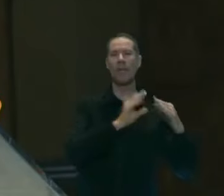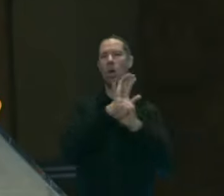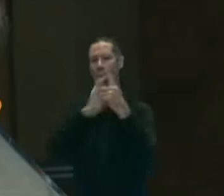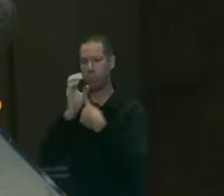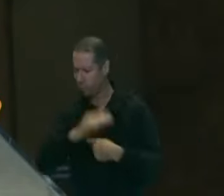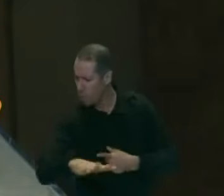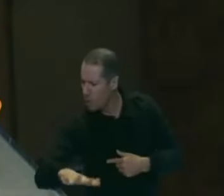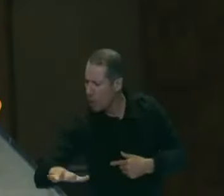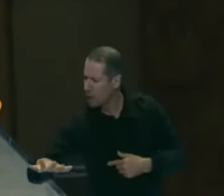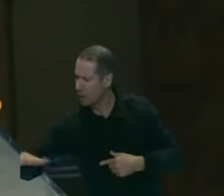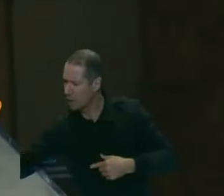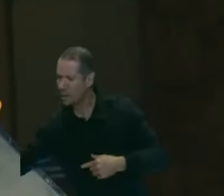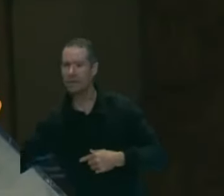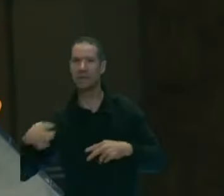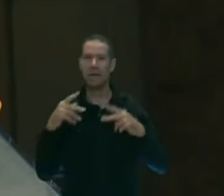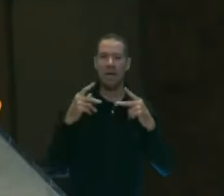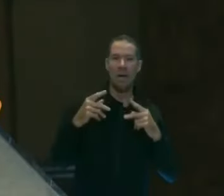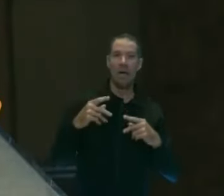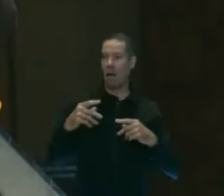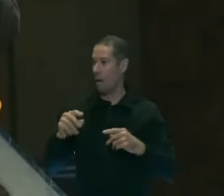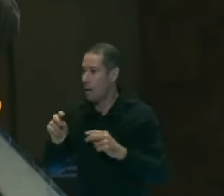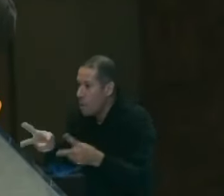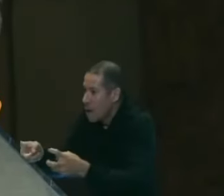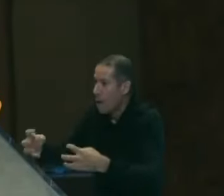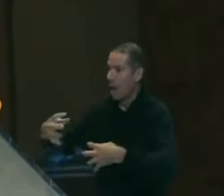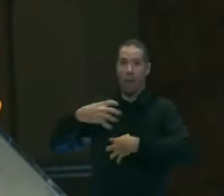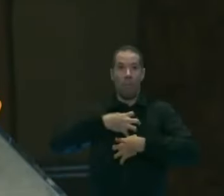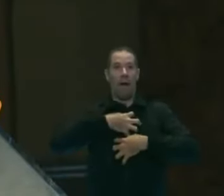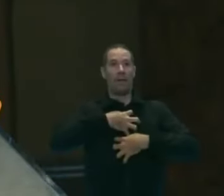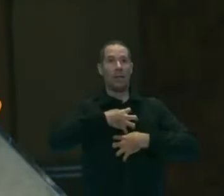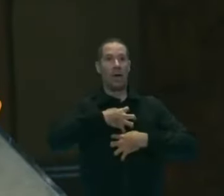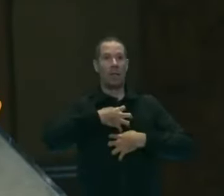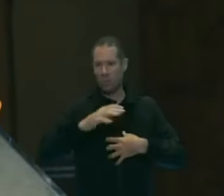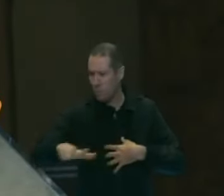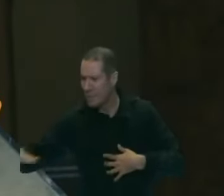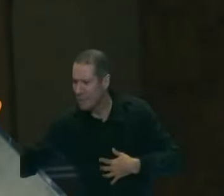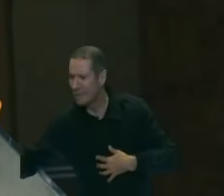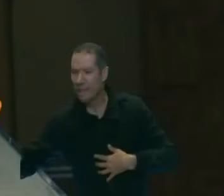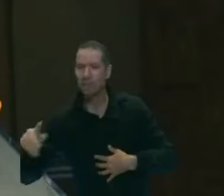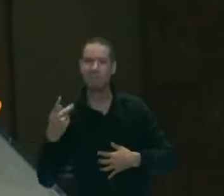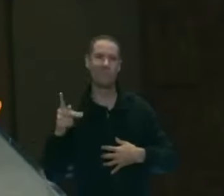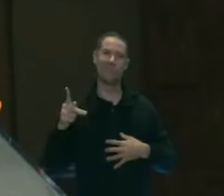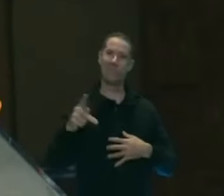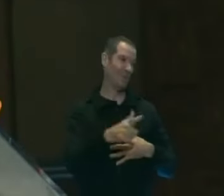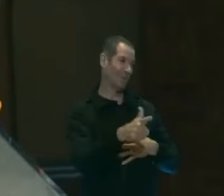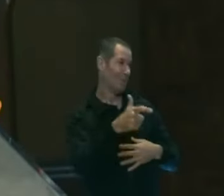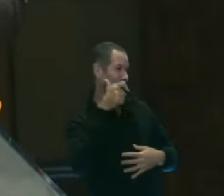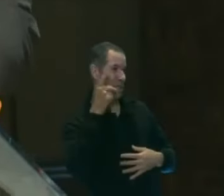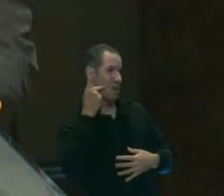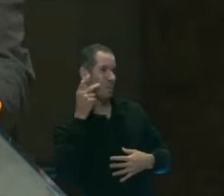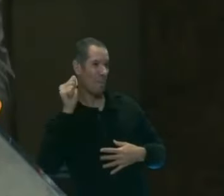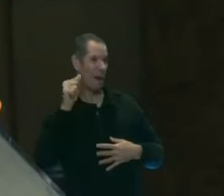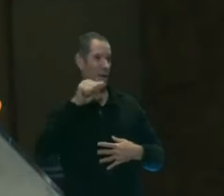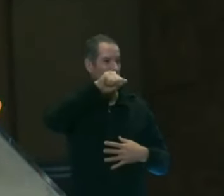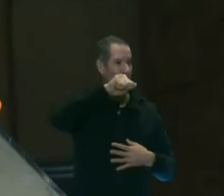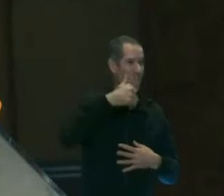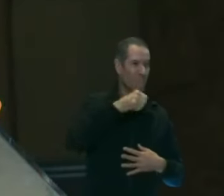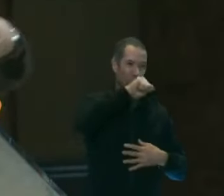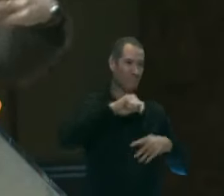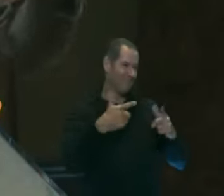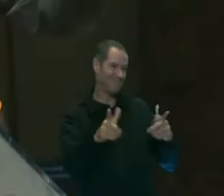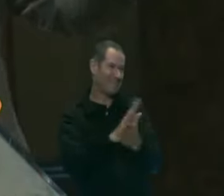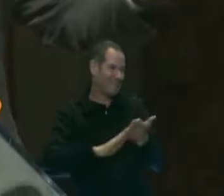crianças dirigiram o culto, e eu fiquei impactado. Aqueles meninos sem pai nem mãe, mas entendiam que Deus era o seu pai, e